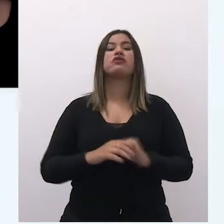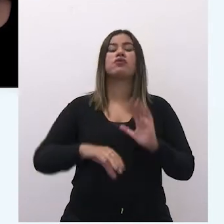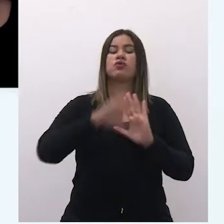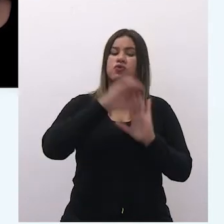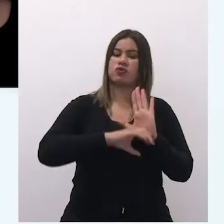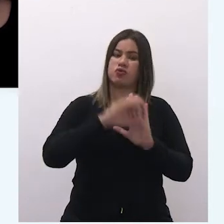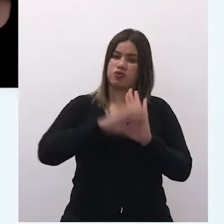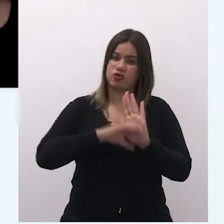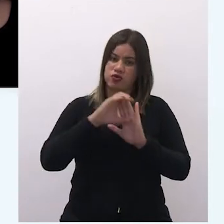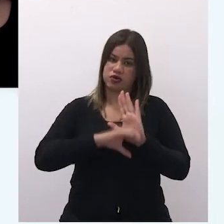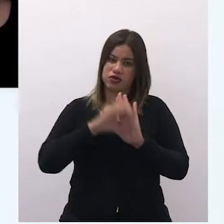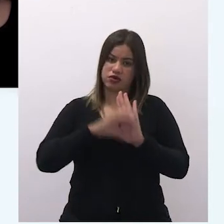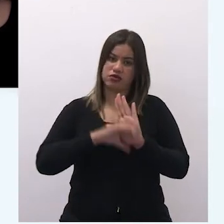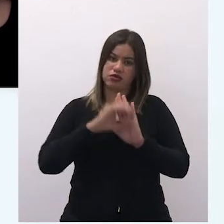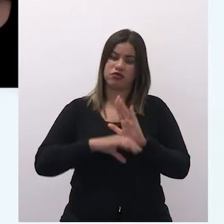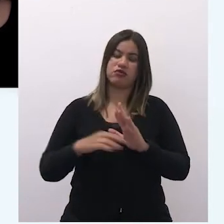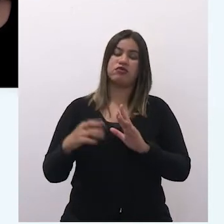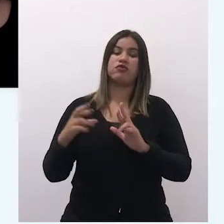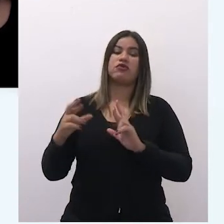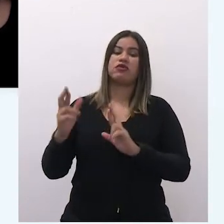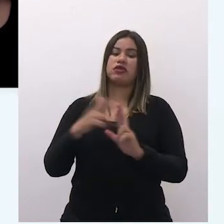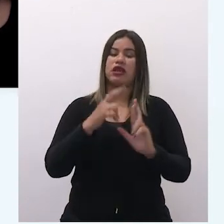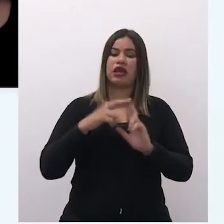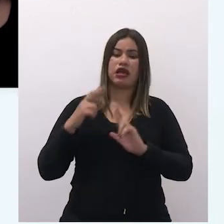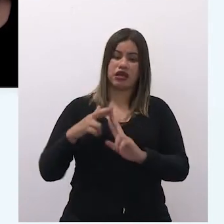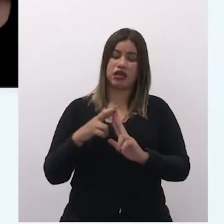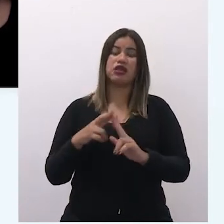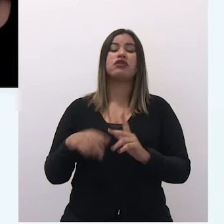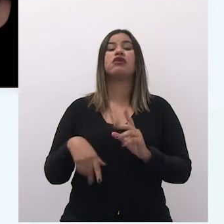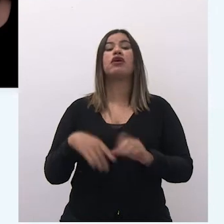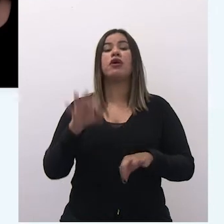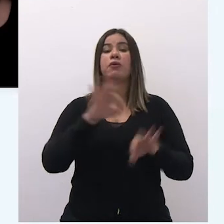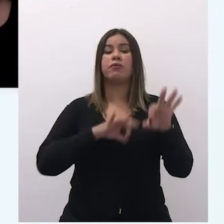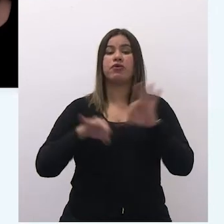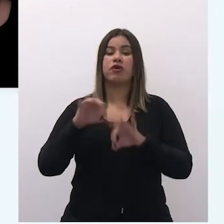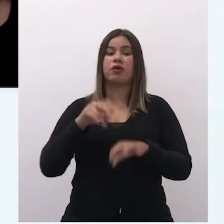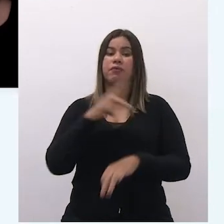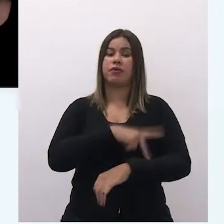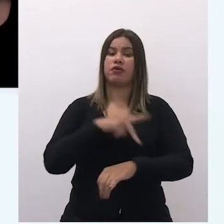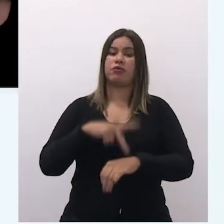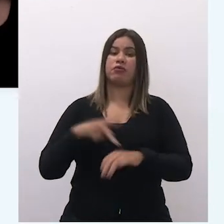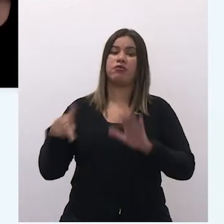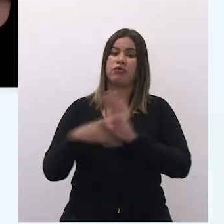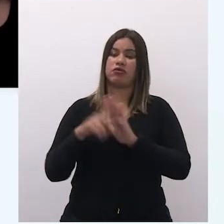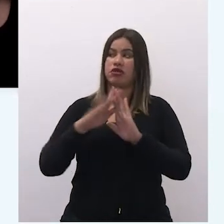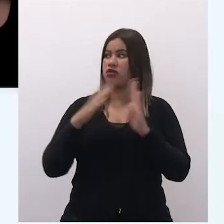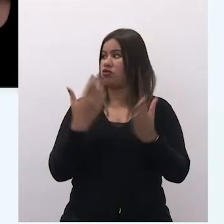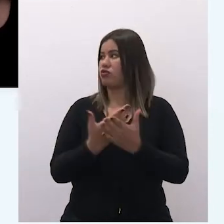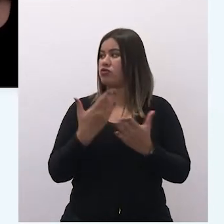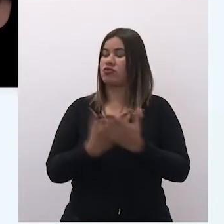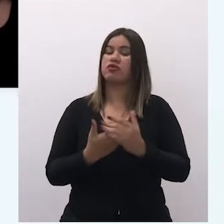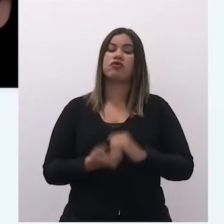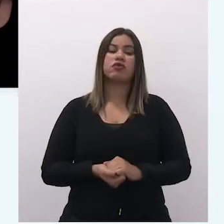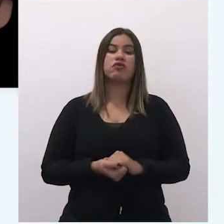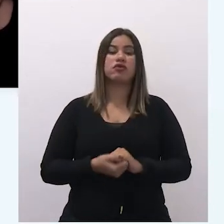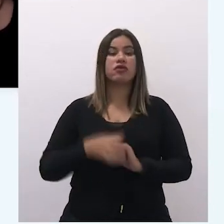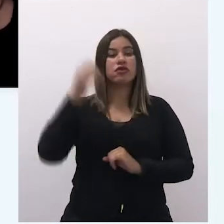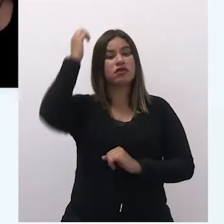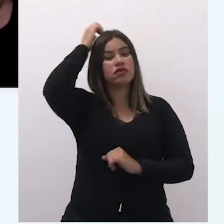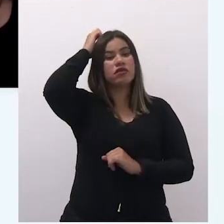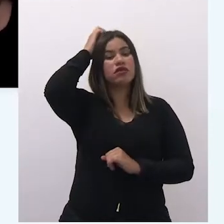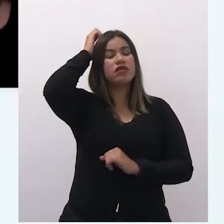currículo da rede e do projeto pedagógico da escola. Então, toda essa dimensão